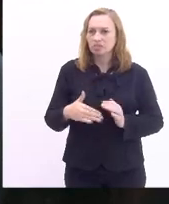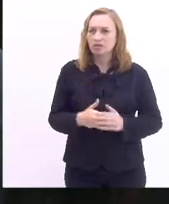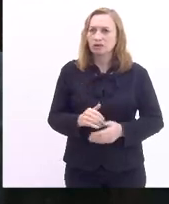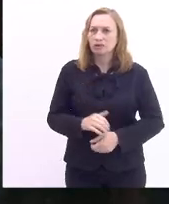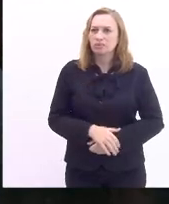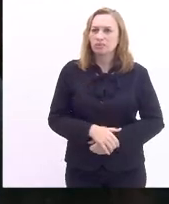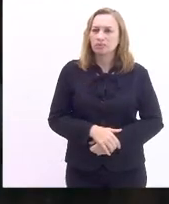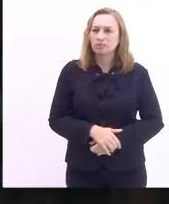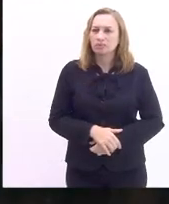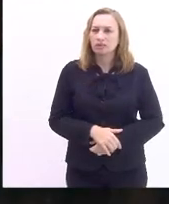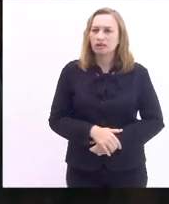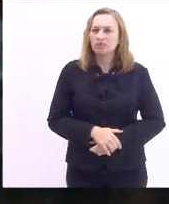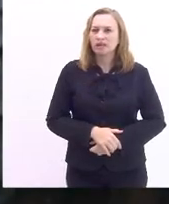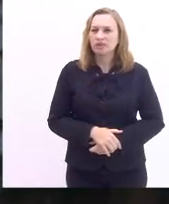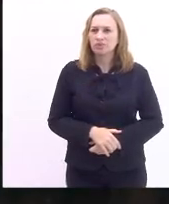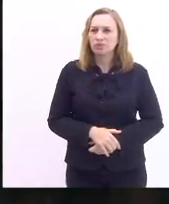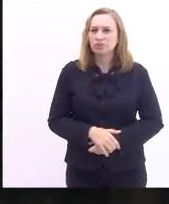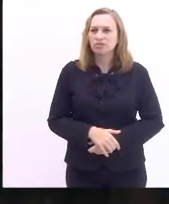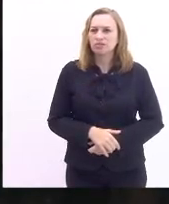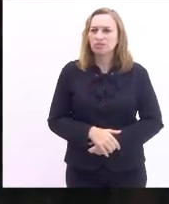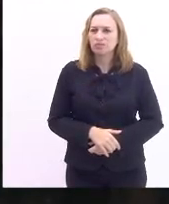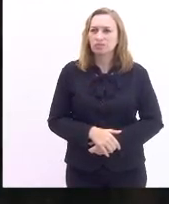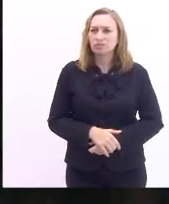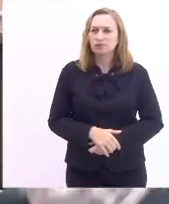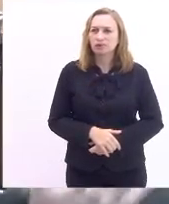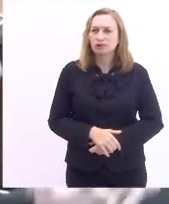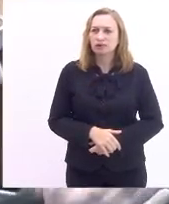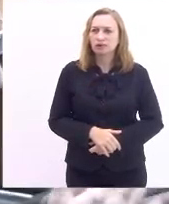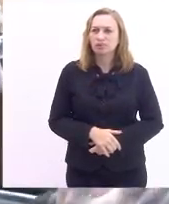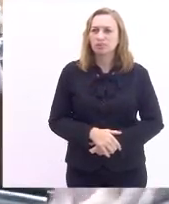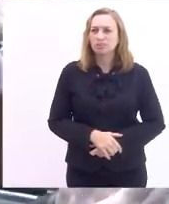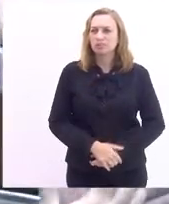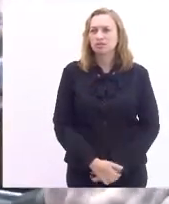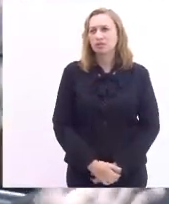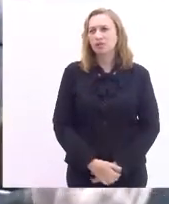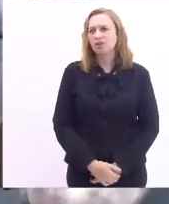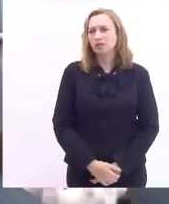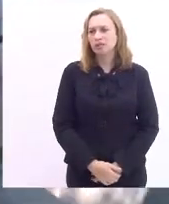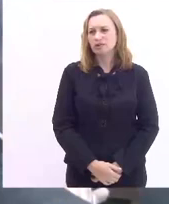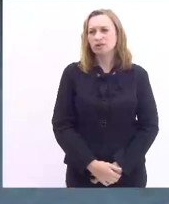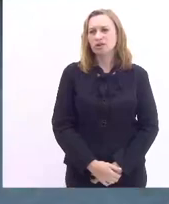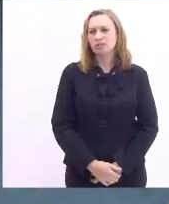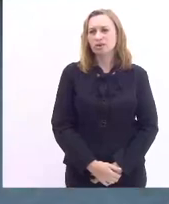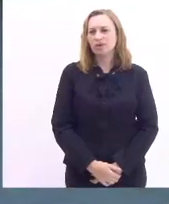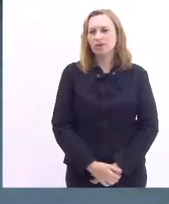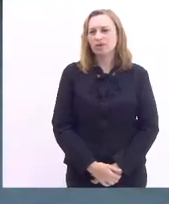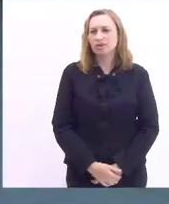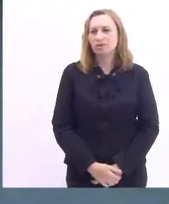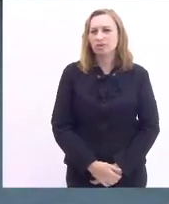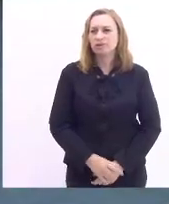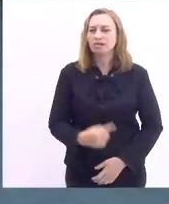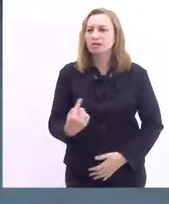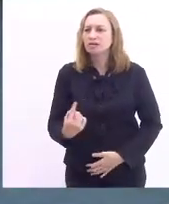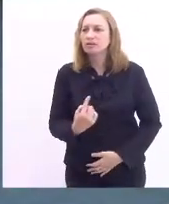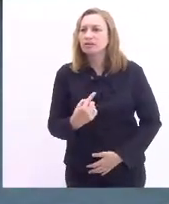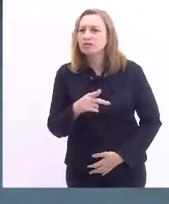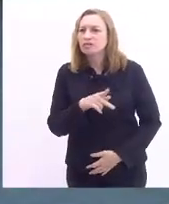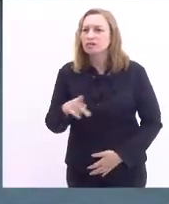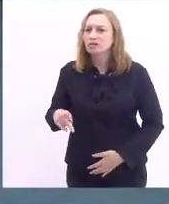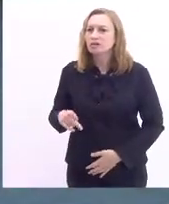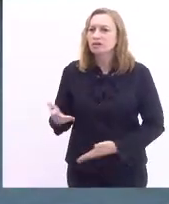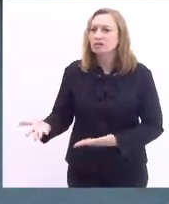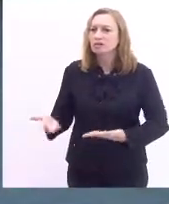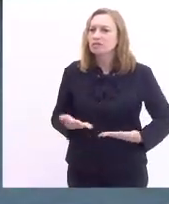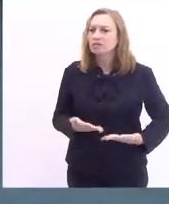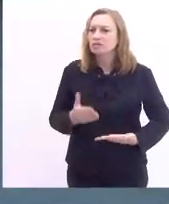mundo E aí é o nosso Presidente está lembrado eu tinha convidado